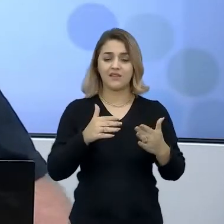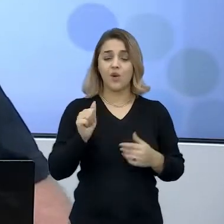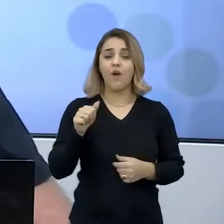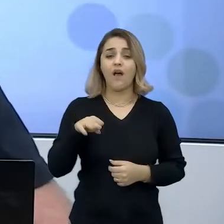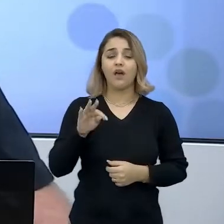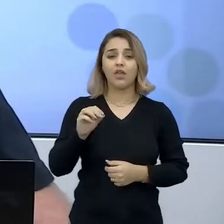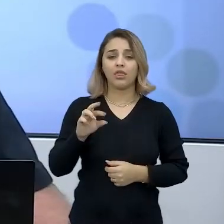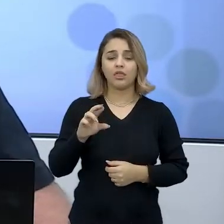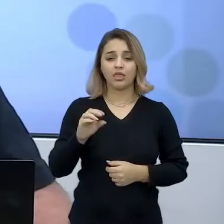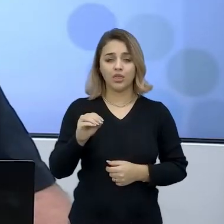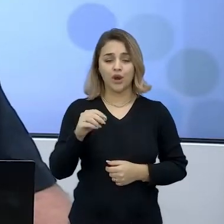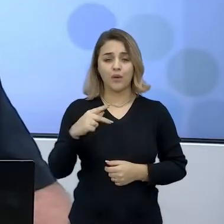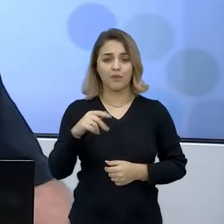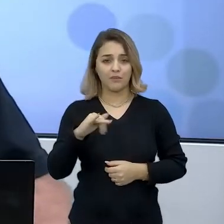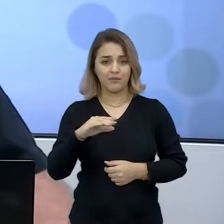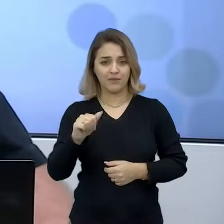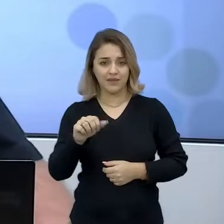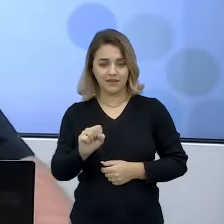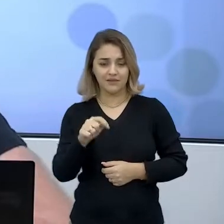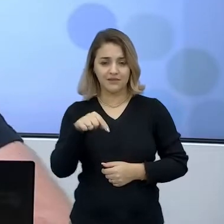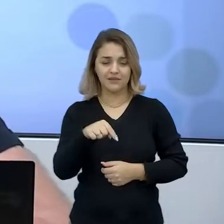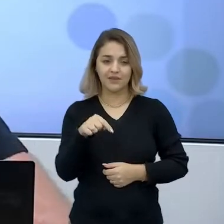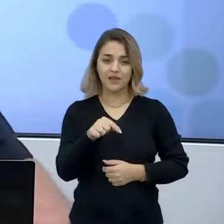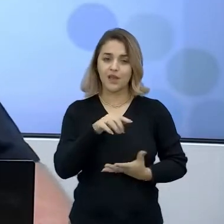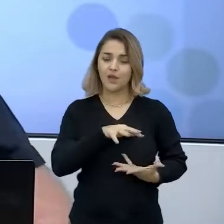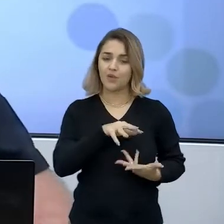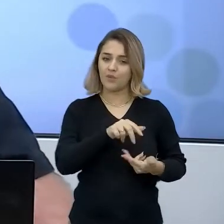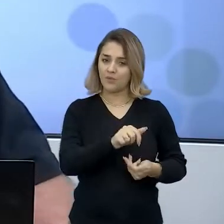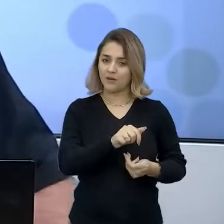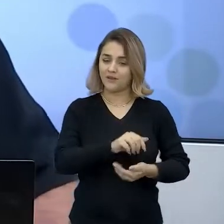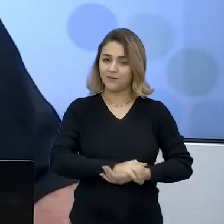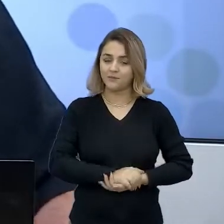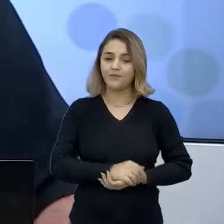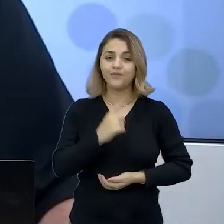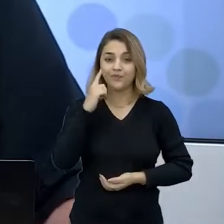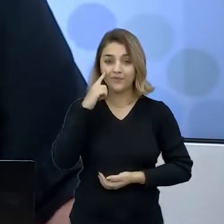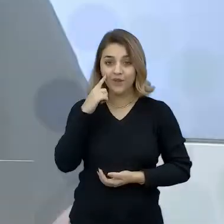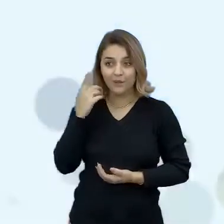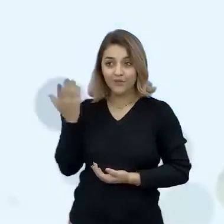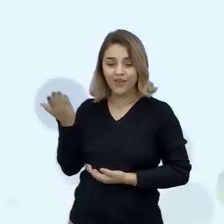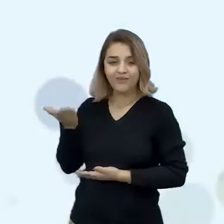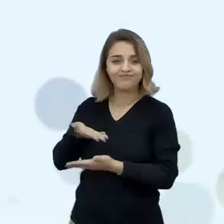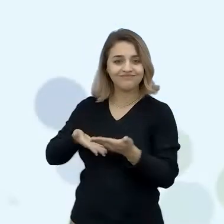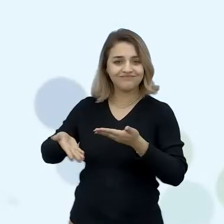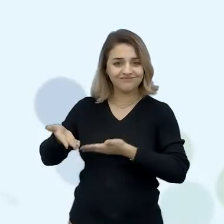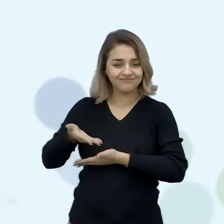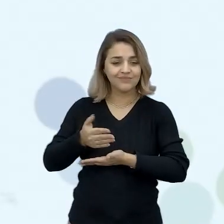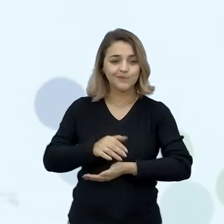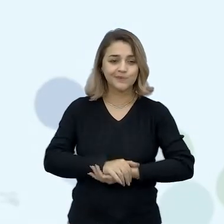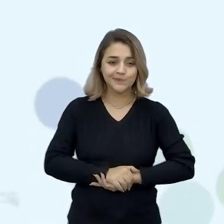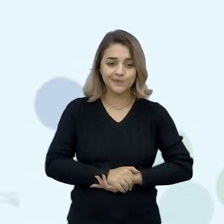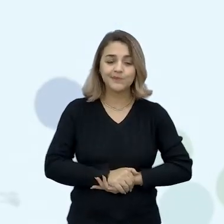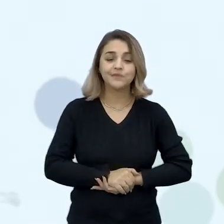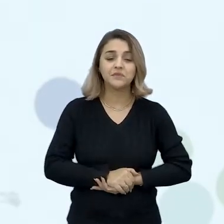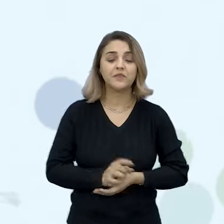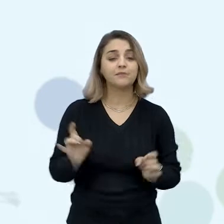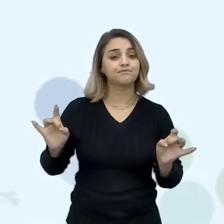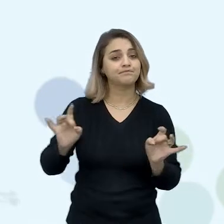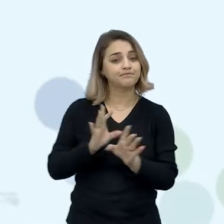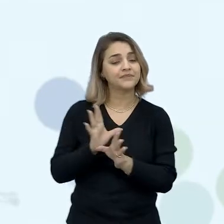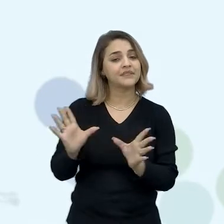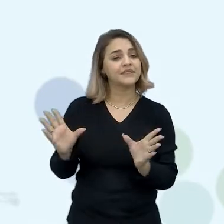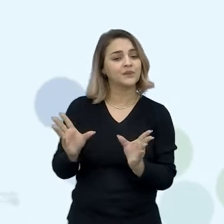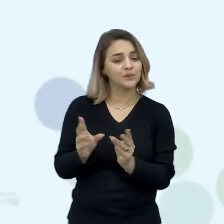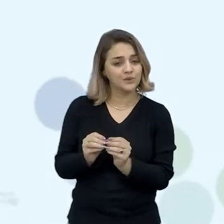aqui no nosso planeta, tá certo? Vamos lá ver o que a sistematização. Então vamos lá para o fechamento aí.